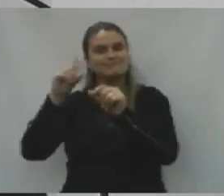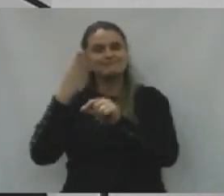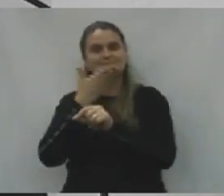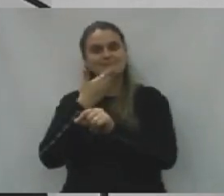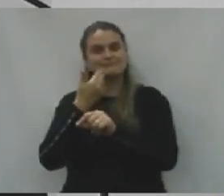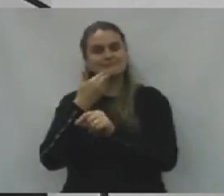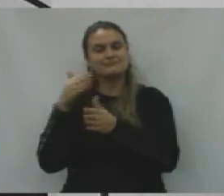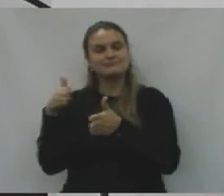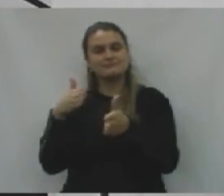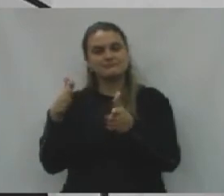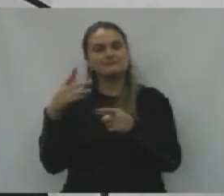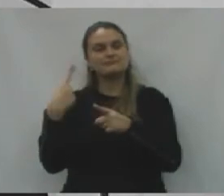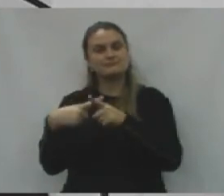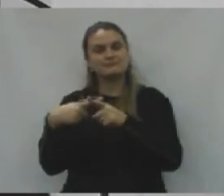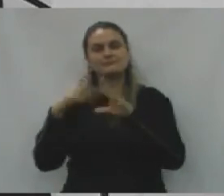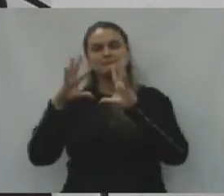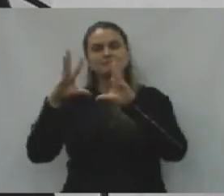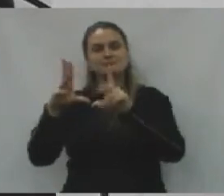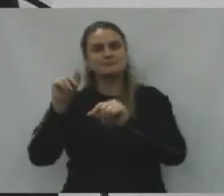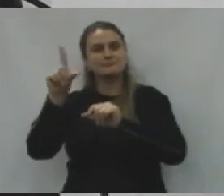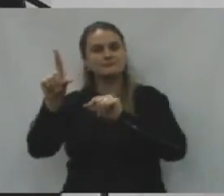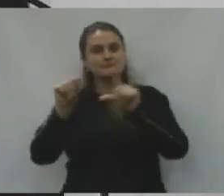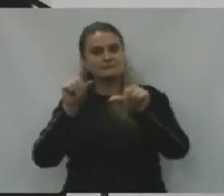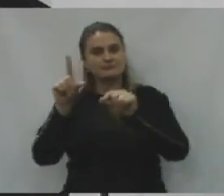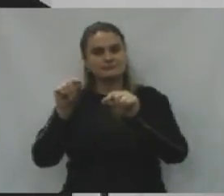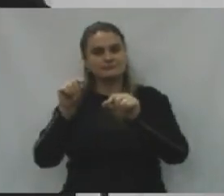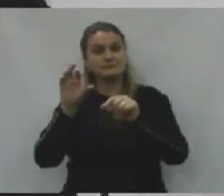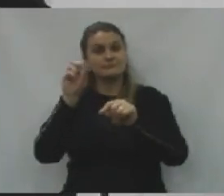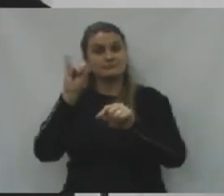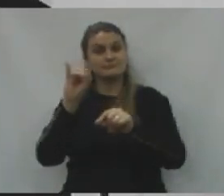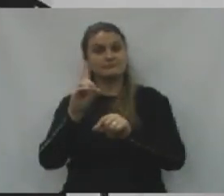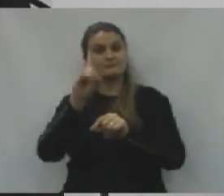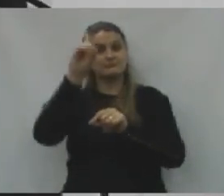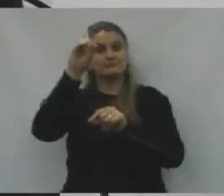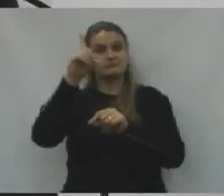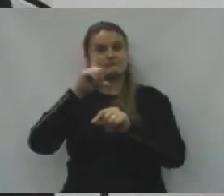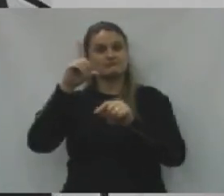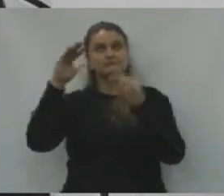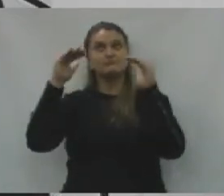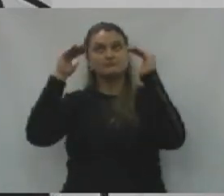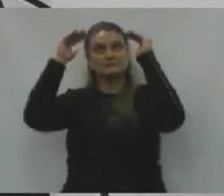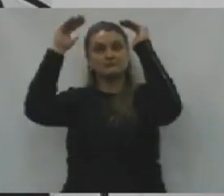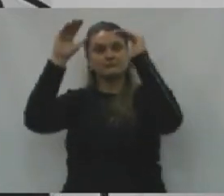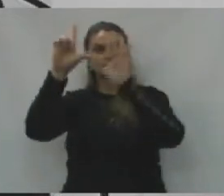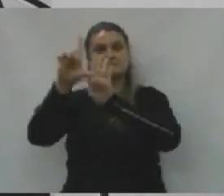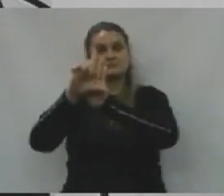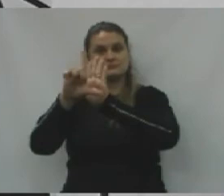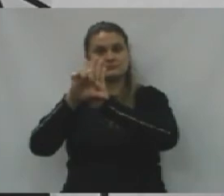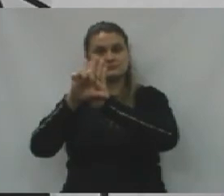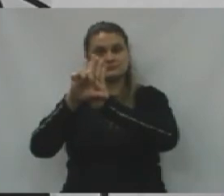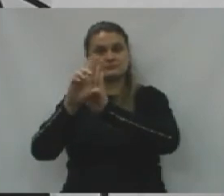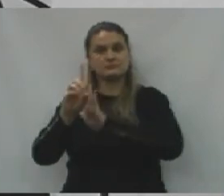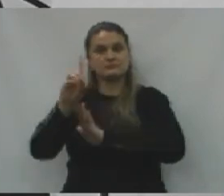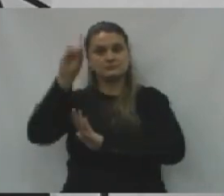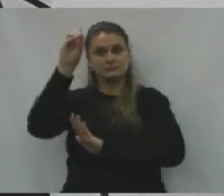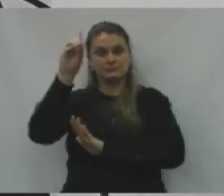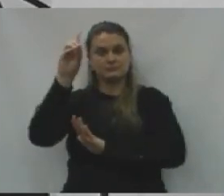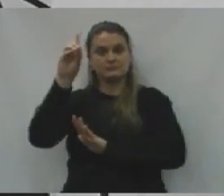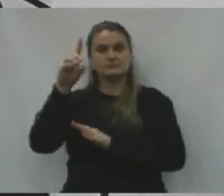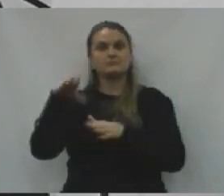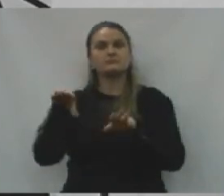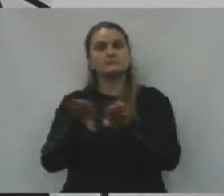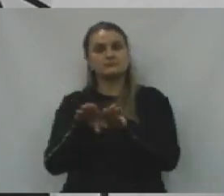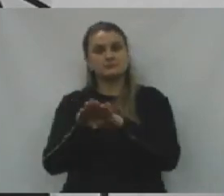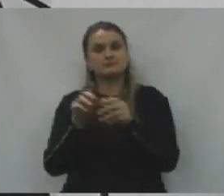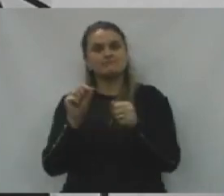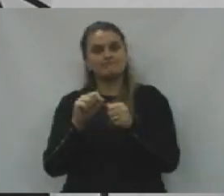decisão, uma vez que toda e qualquer decisão, quando pautada pelas leis do Criador e